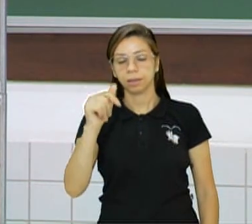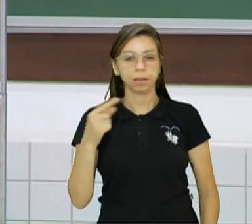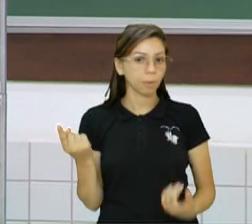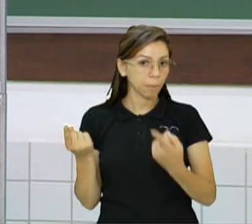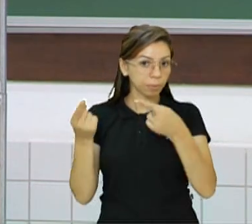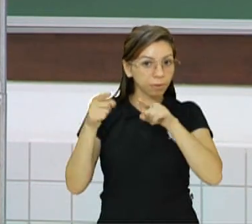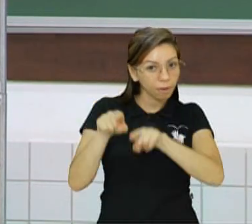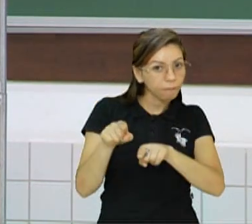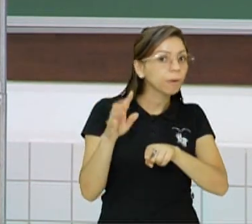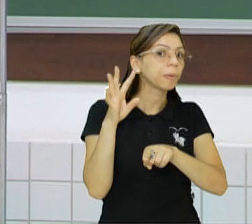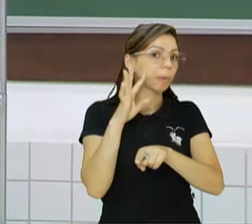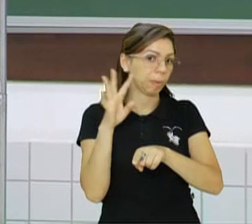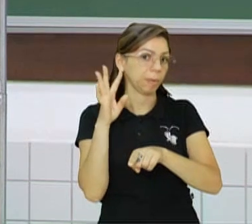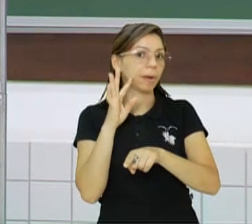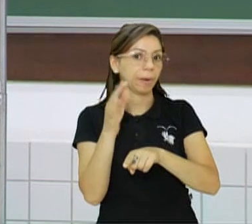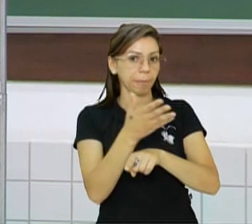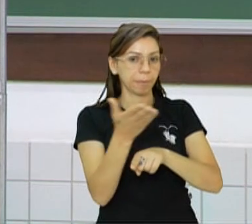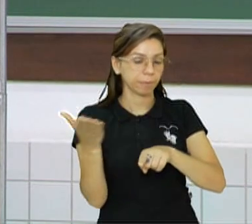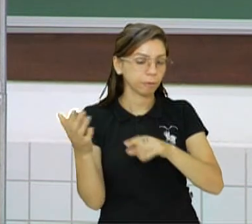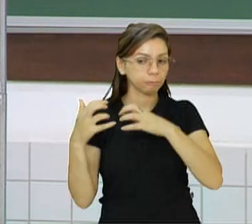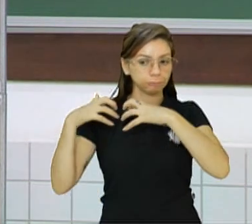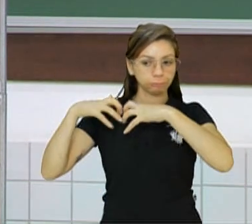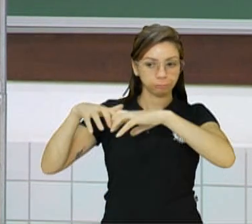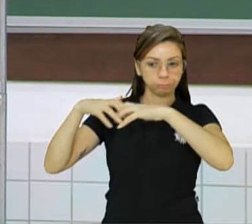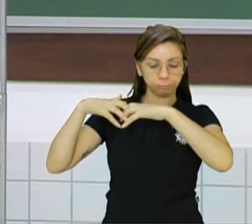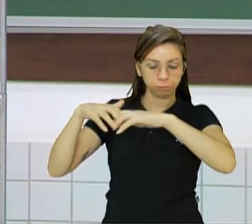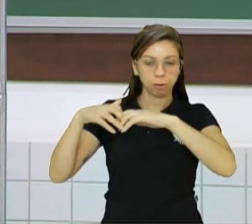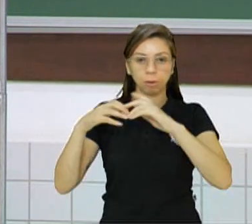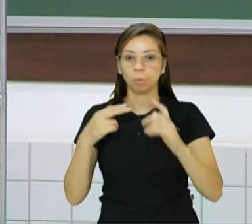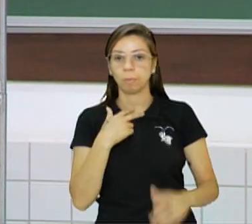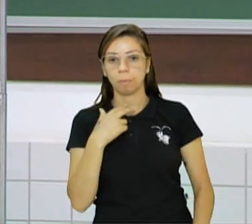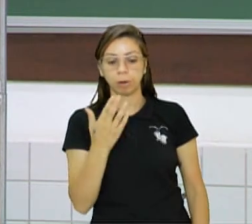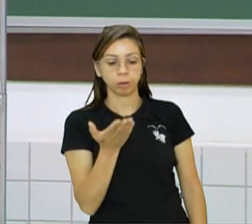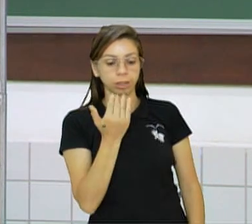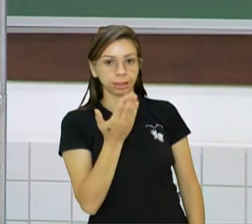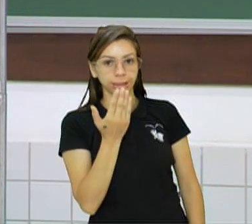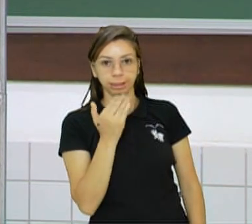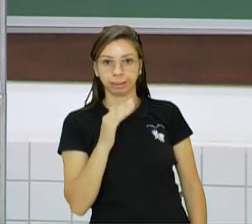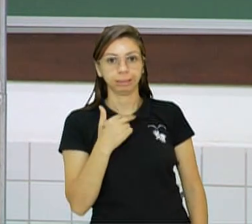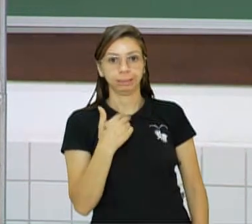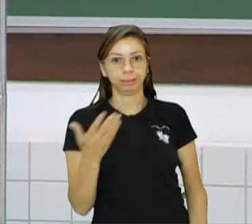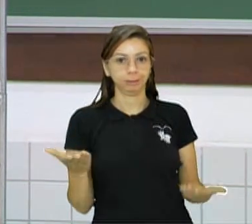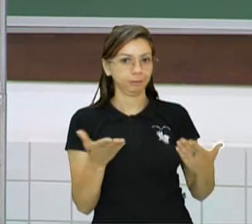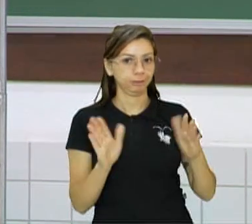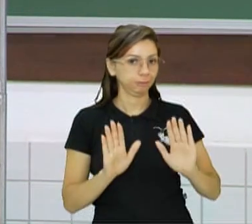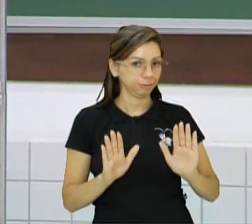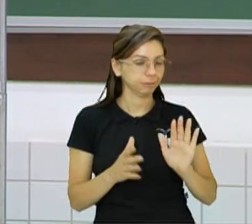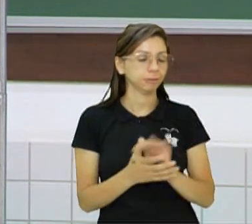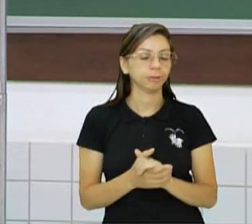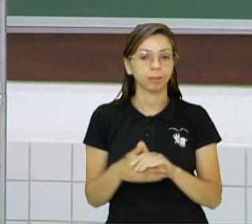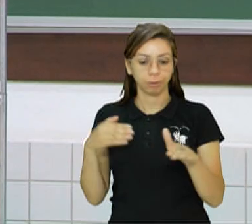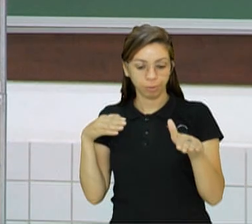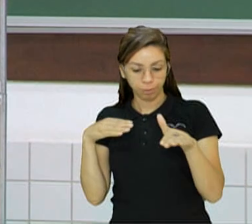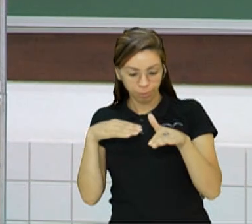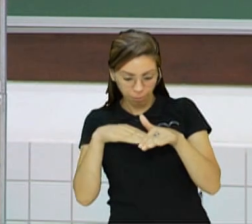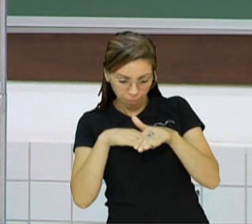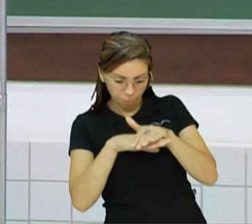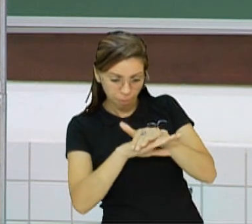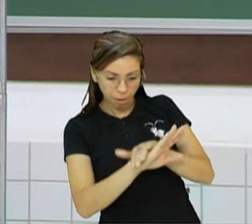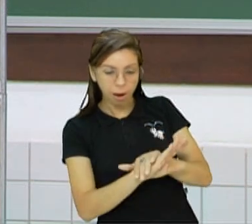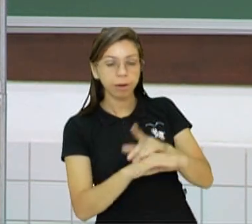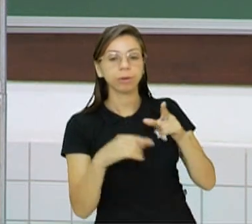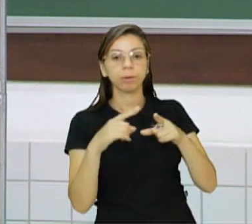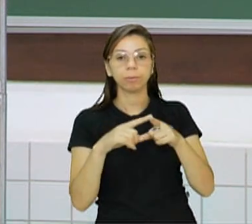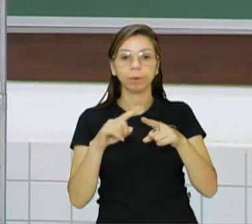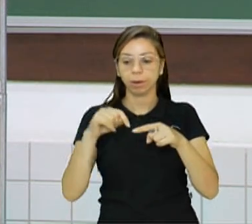a cuca aí, hein? Então, não vão comer as jujubas e desmanchar o sólido hoje, hein? Guarda, porque nós